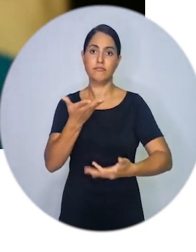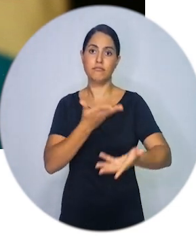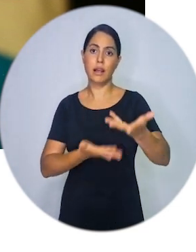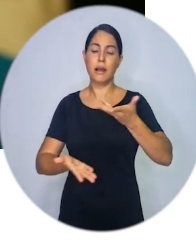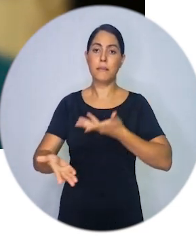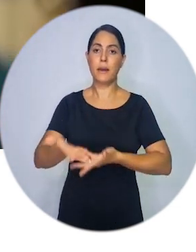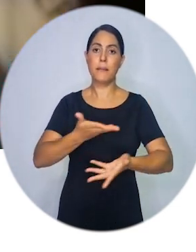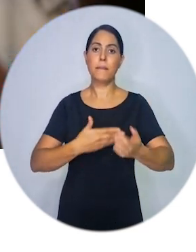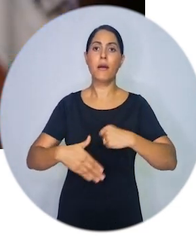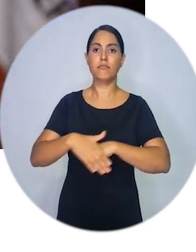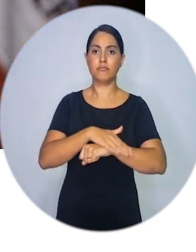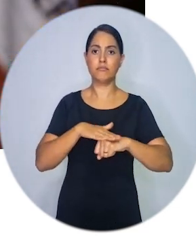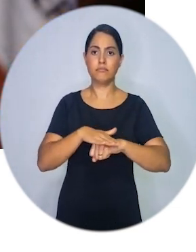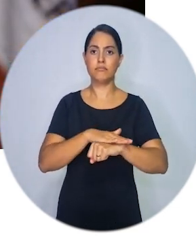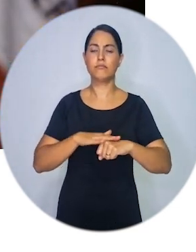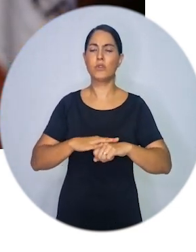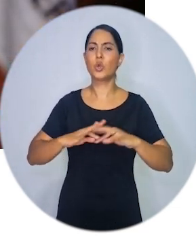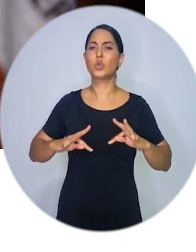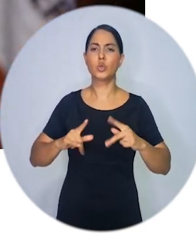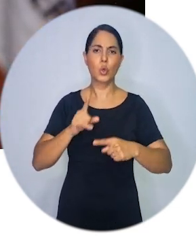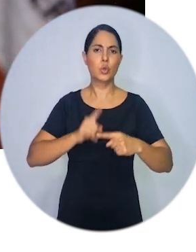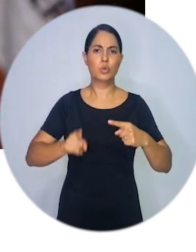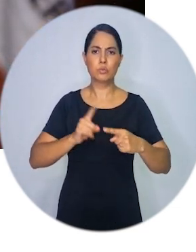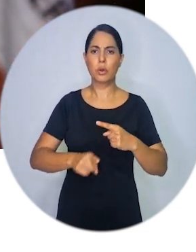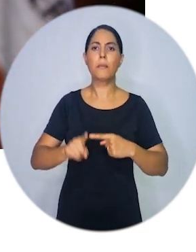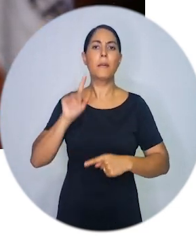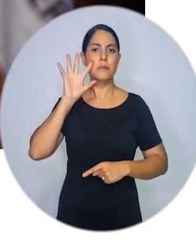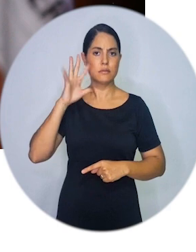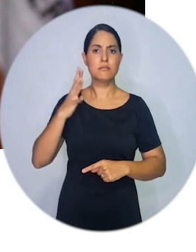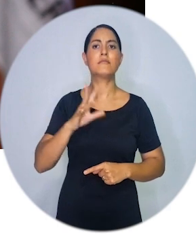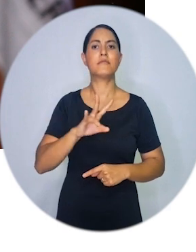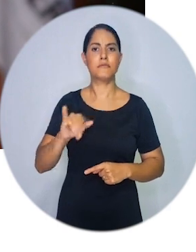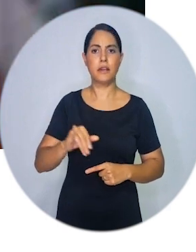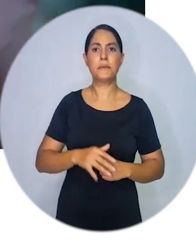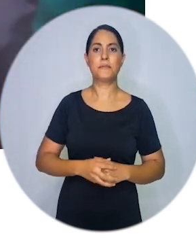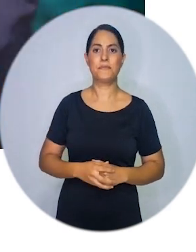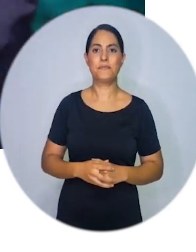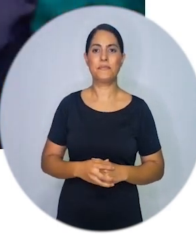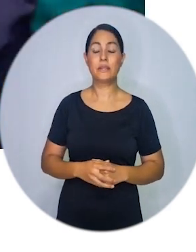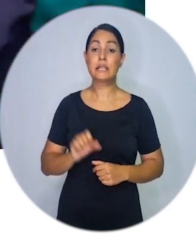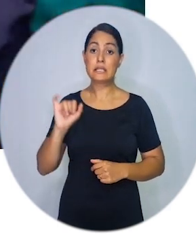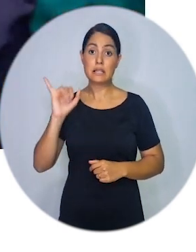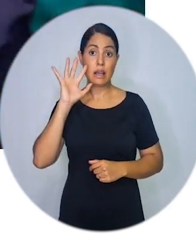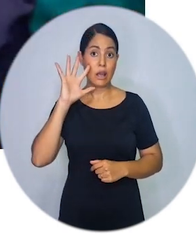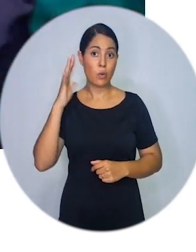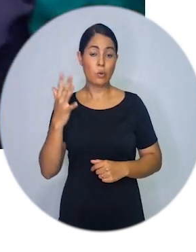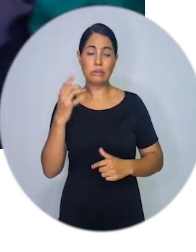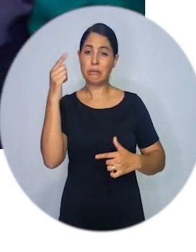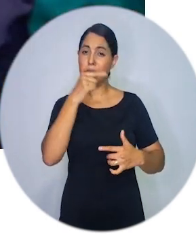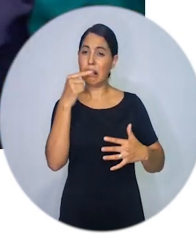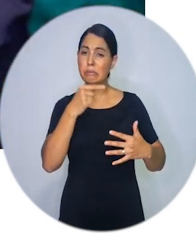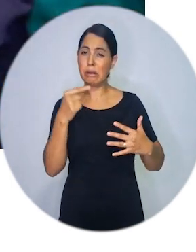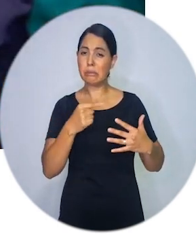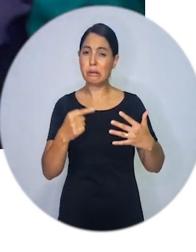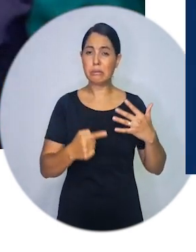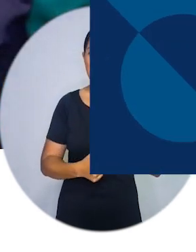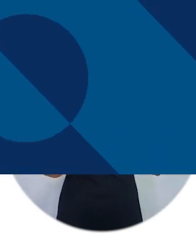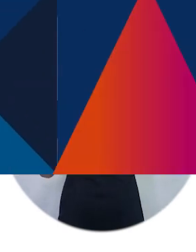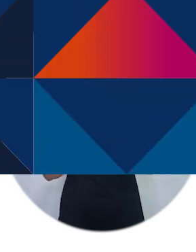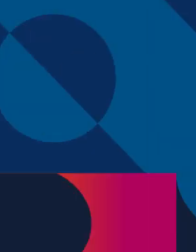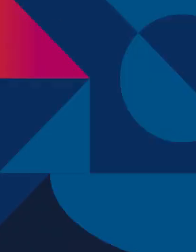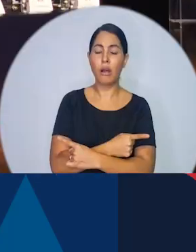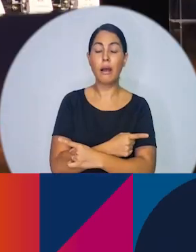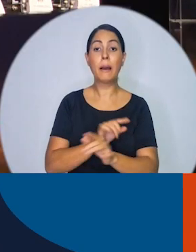diálogo todas as controvérsias serão superadas, de que eventuais dissensos devem